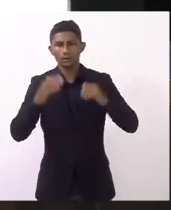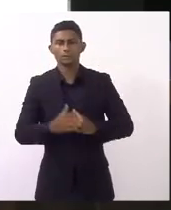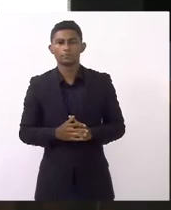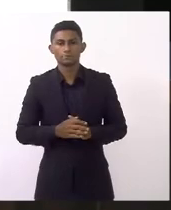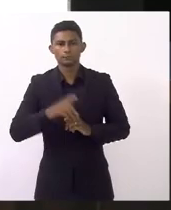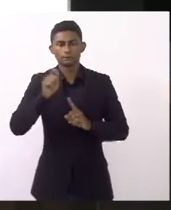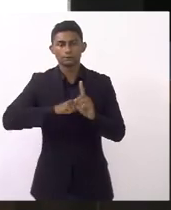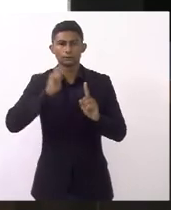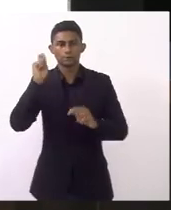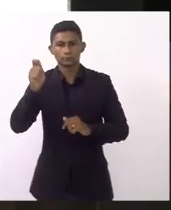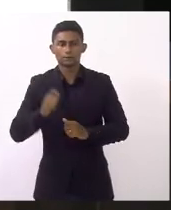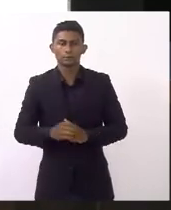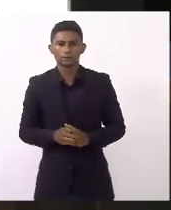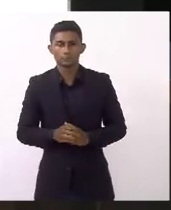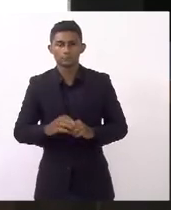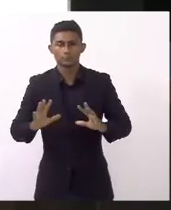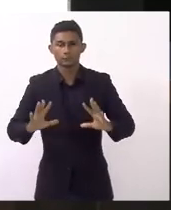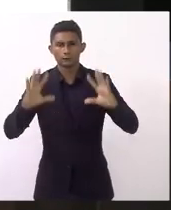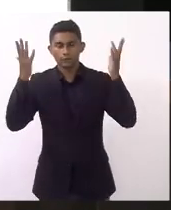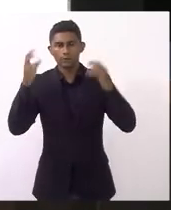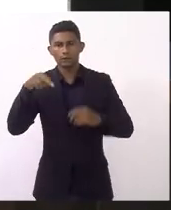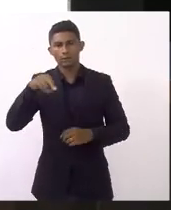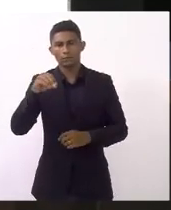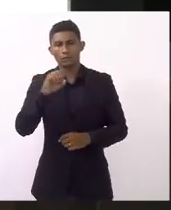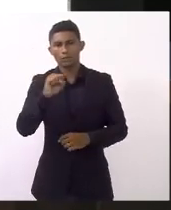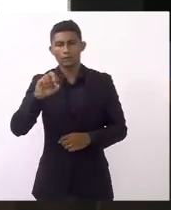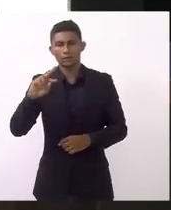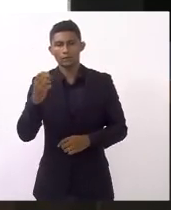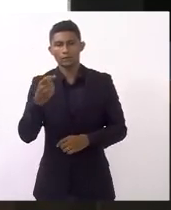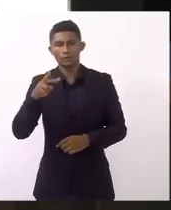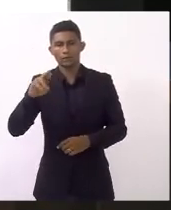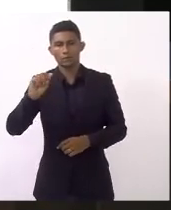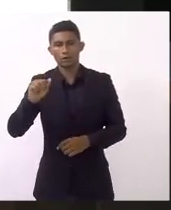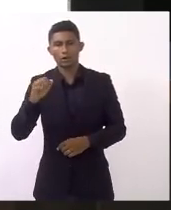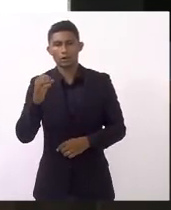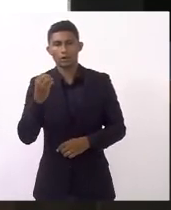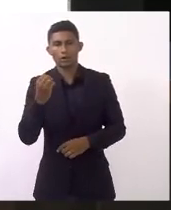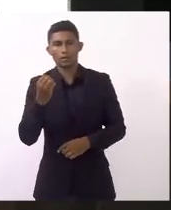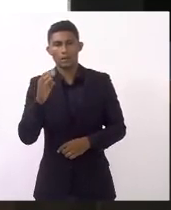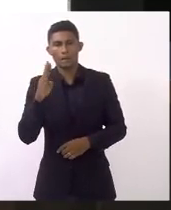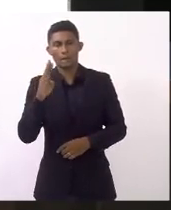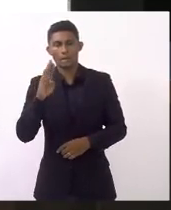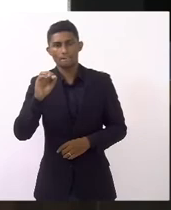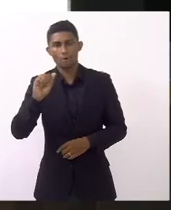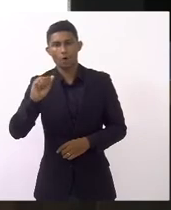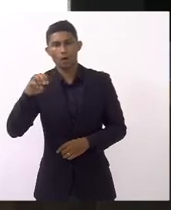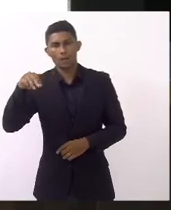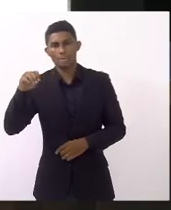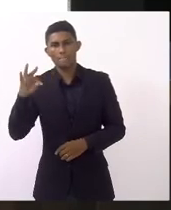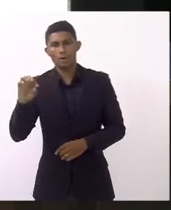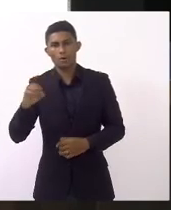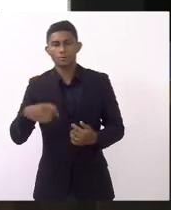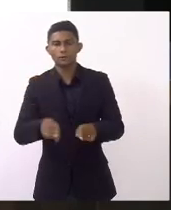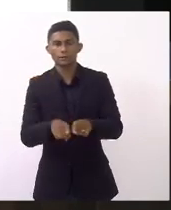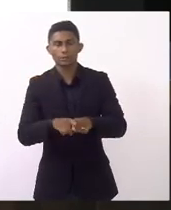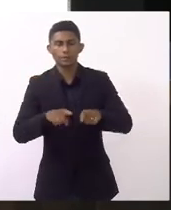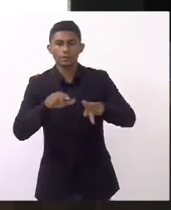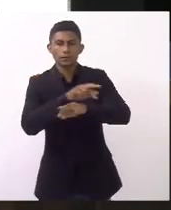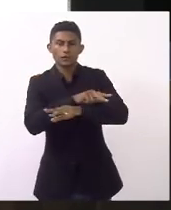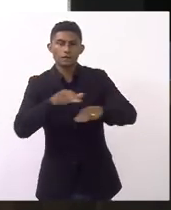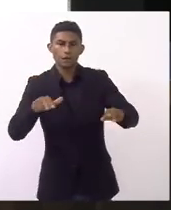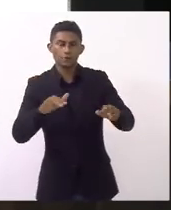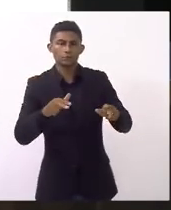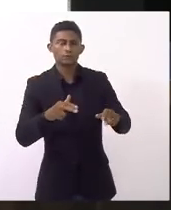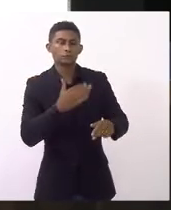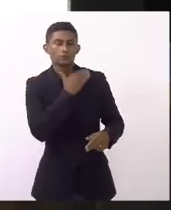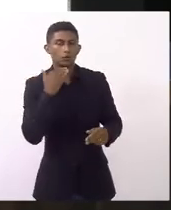no mês de agosto da festa da Nossa Senhora da Boa Morte mas também a realização de rituais fúnebres